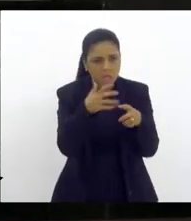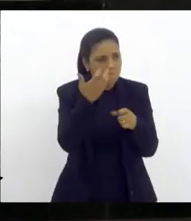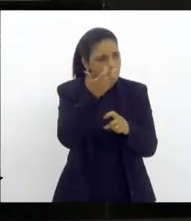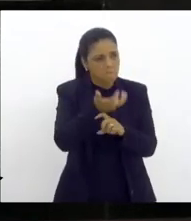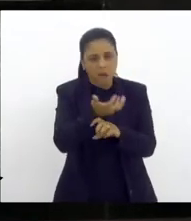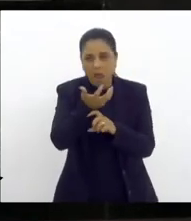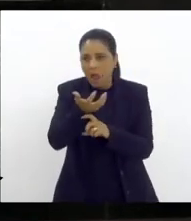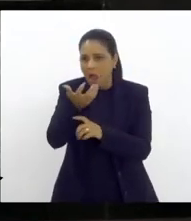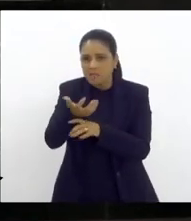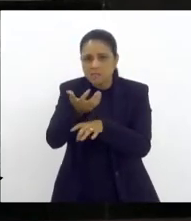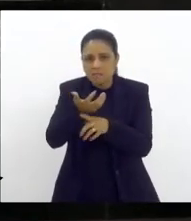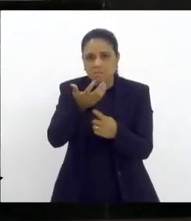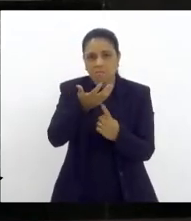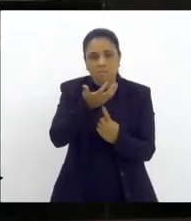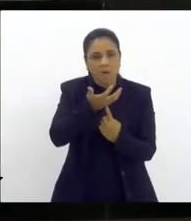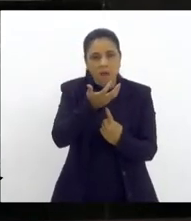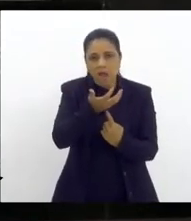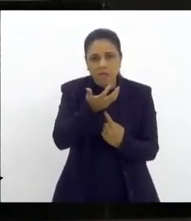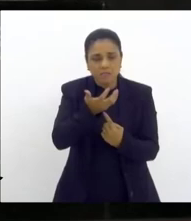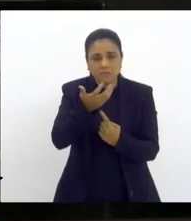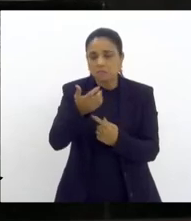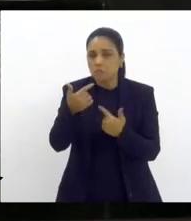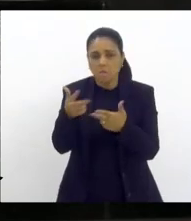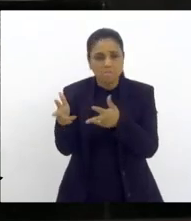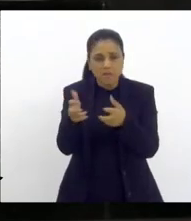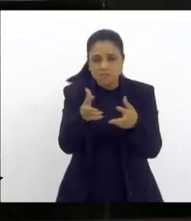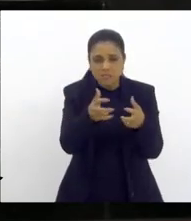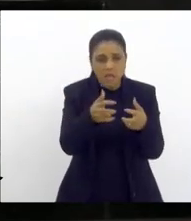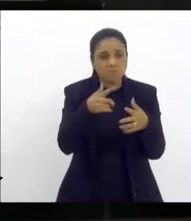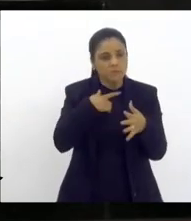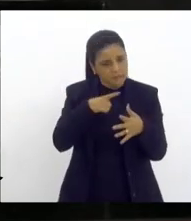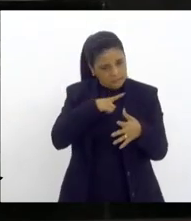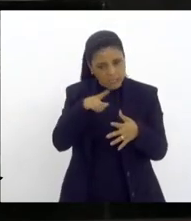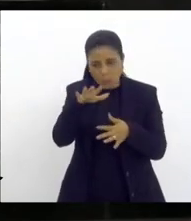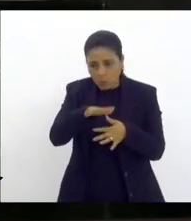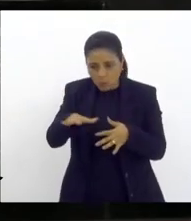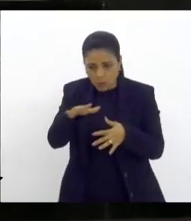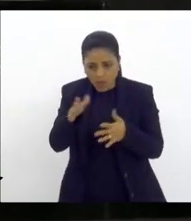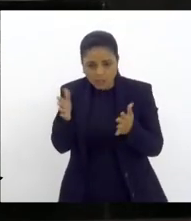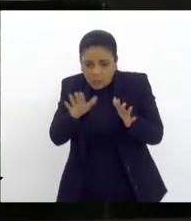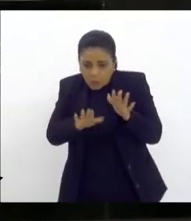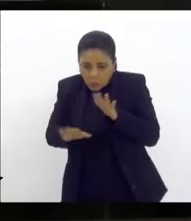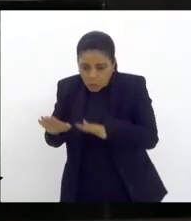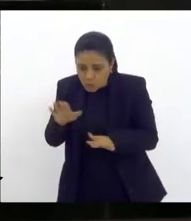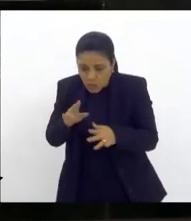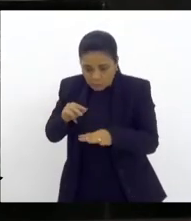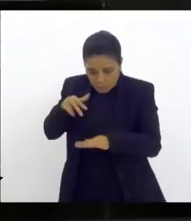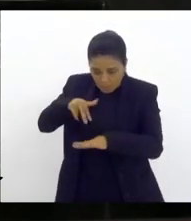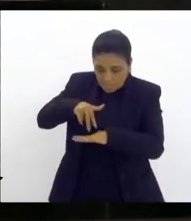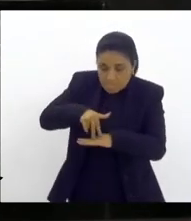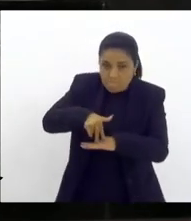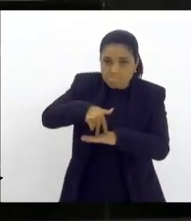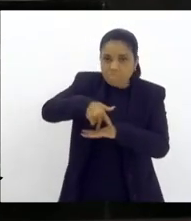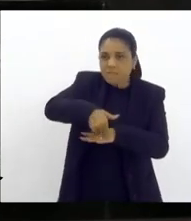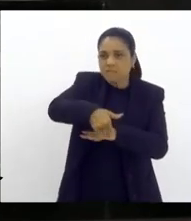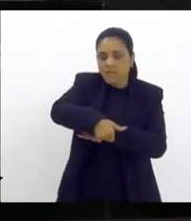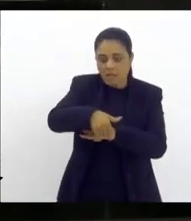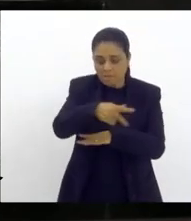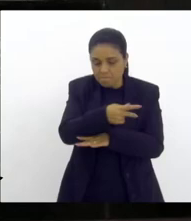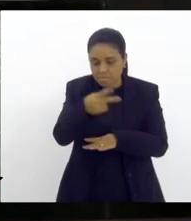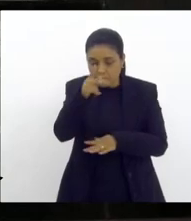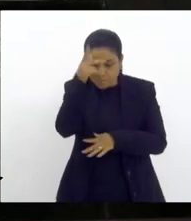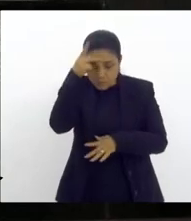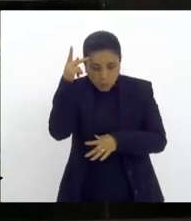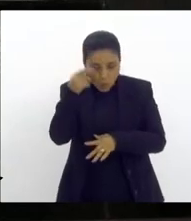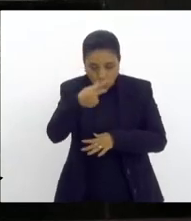cidade do Rio de Janeiro quando tem lugares aqui que nós temos que cuidar onde passar para não pisar nas pessoas que não